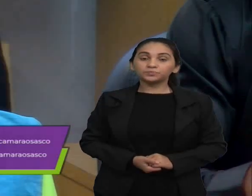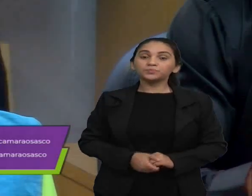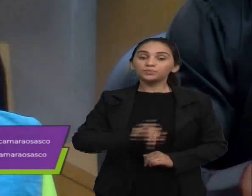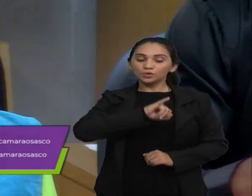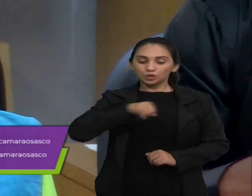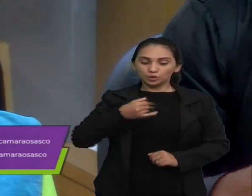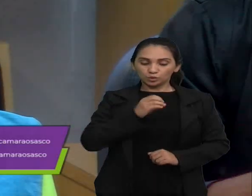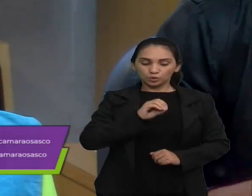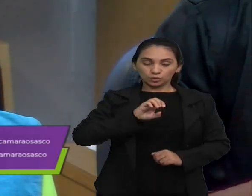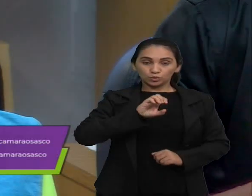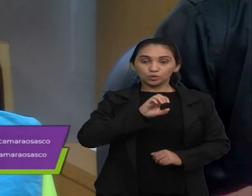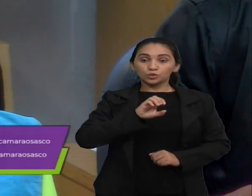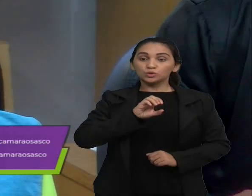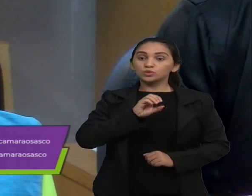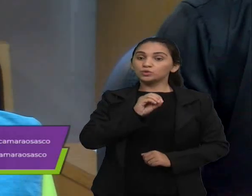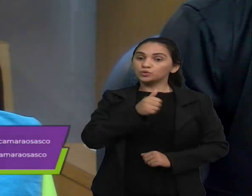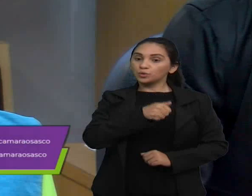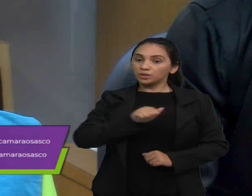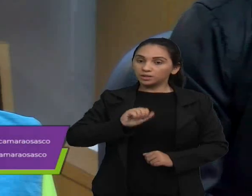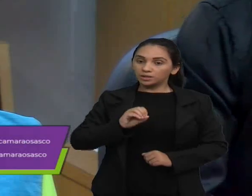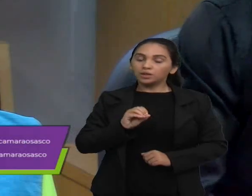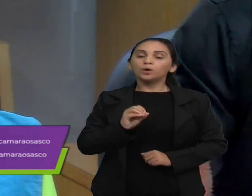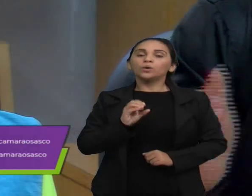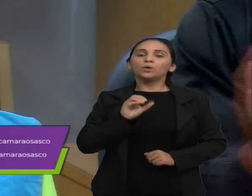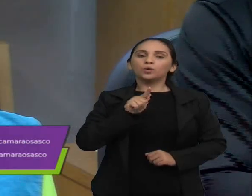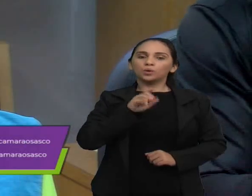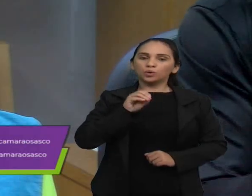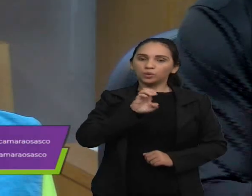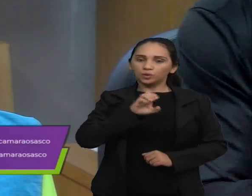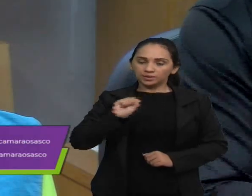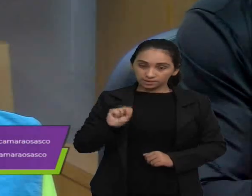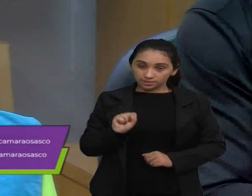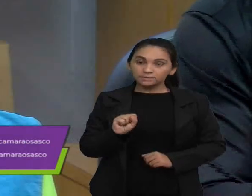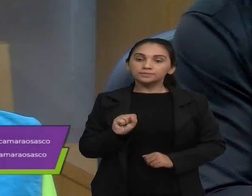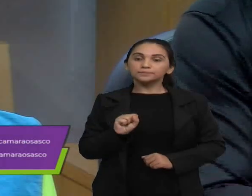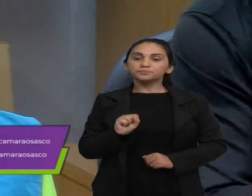Góes, representando o deputado estadual Emílio de Souza.